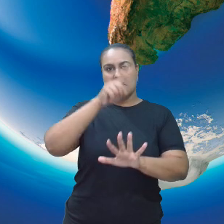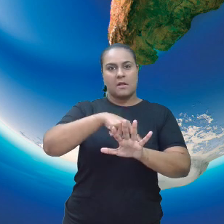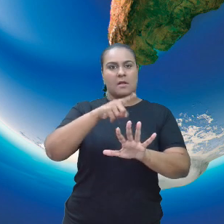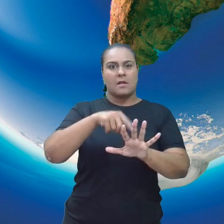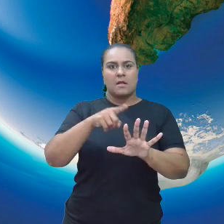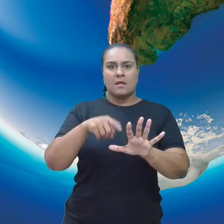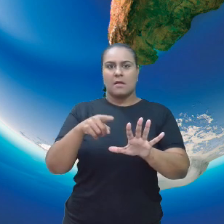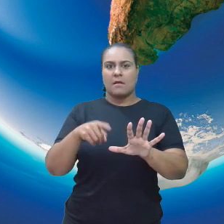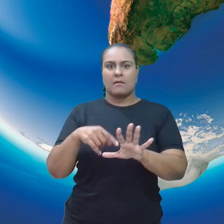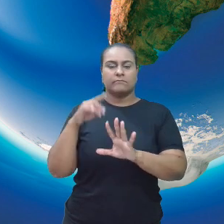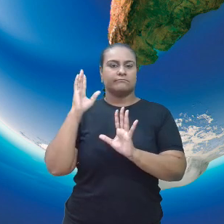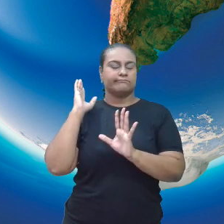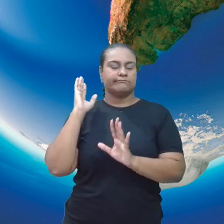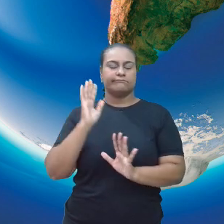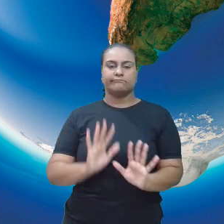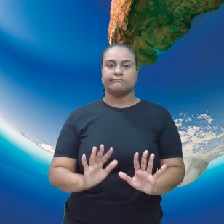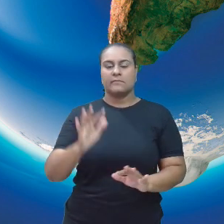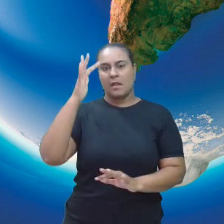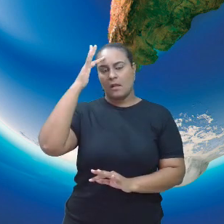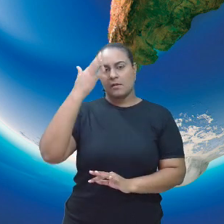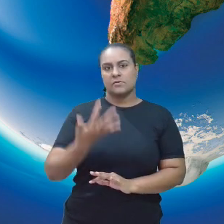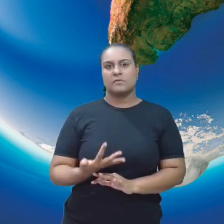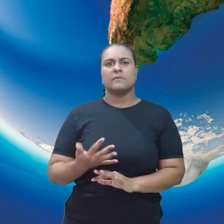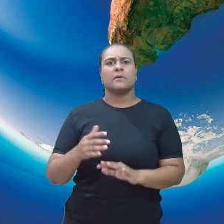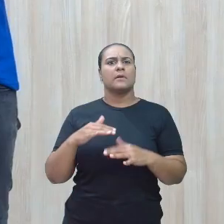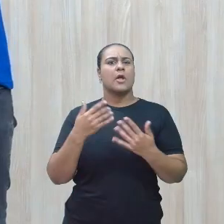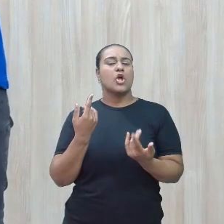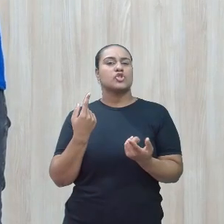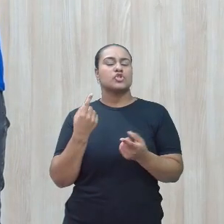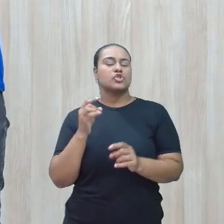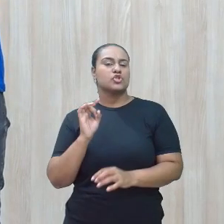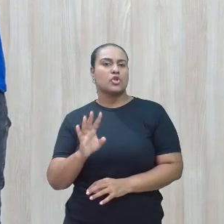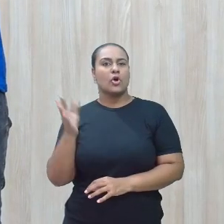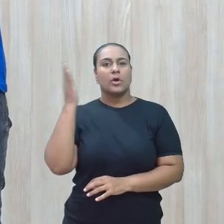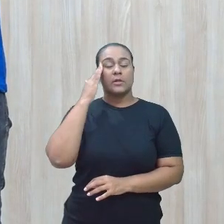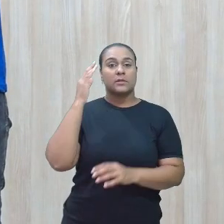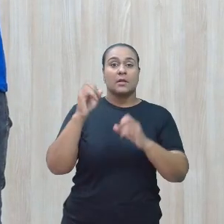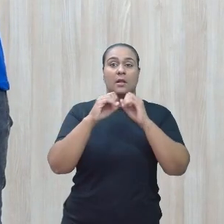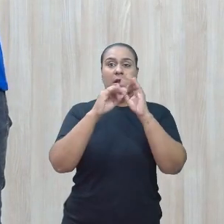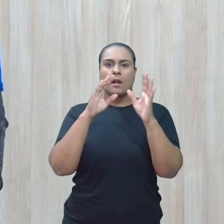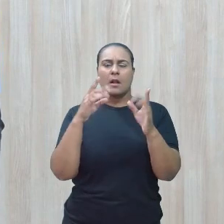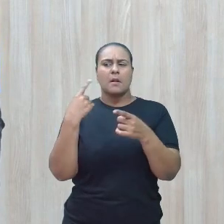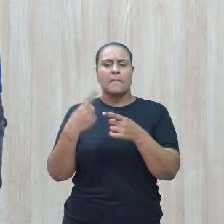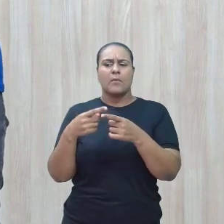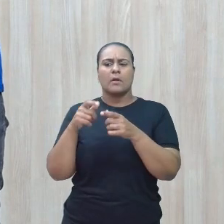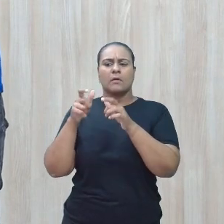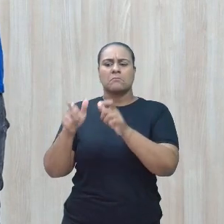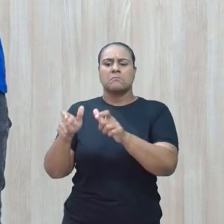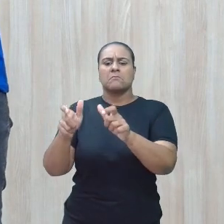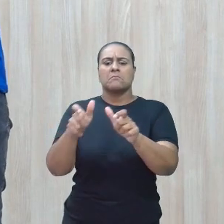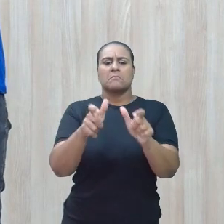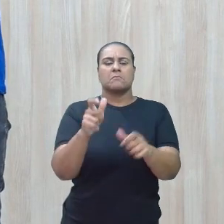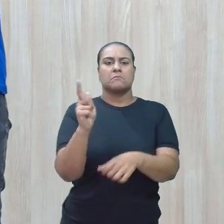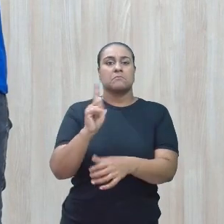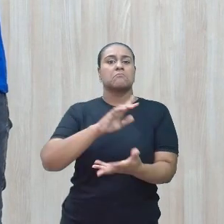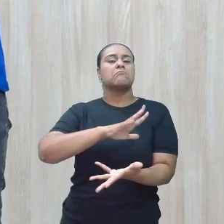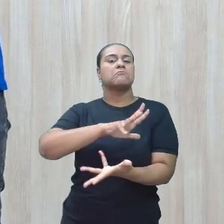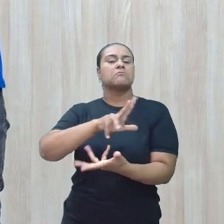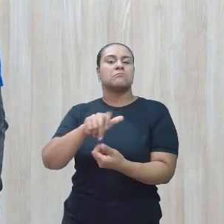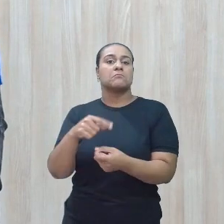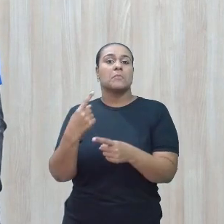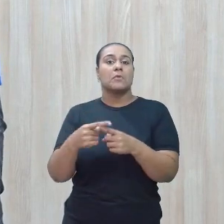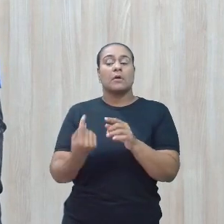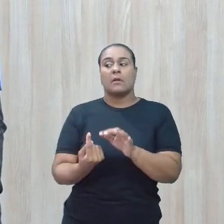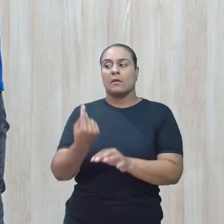calendário resolvido. Então, só para vocês terem entender por que é importante estudar coordenadas. Porque eu sabia, naquela época, a pessoa se preocupava só